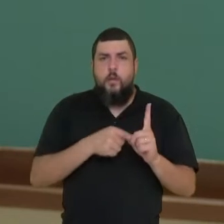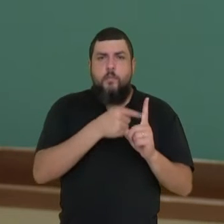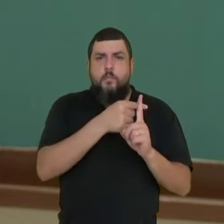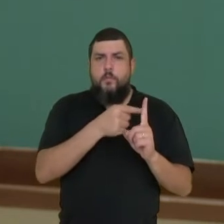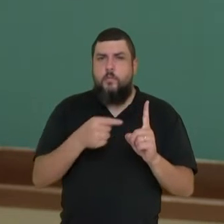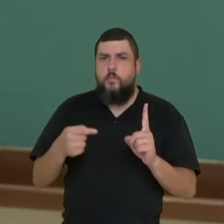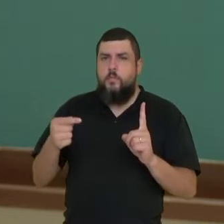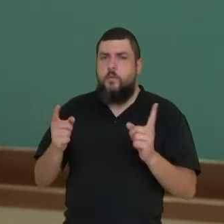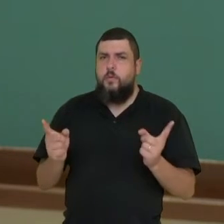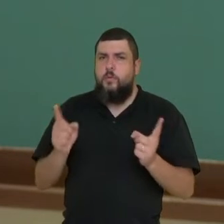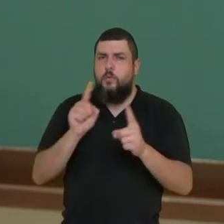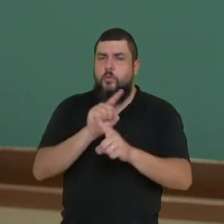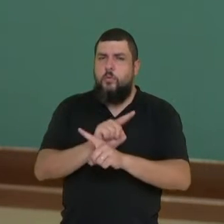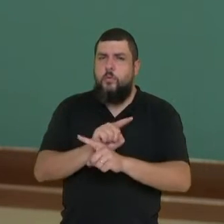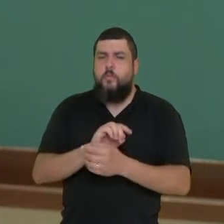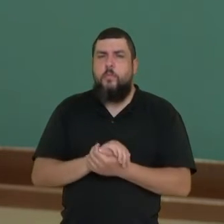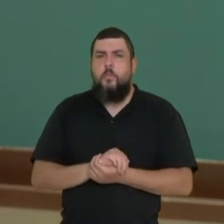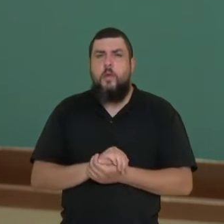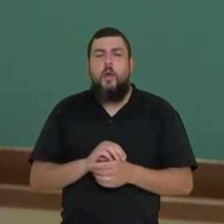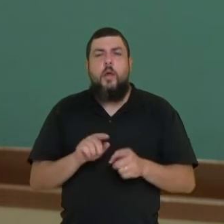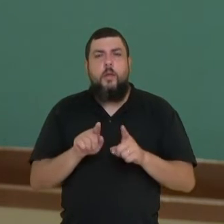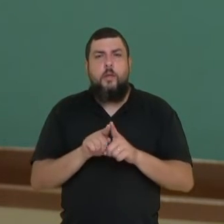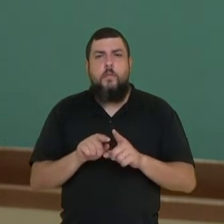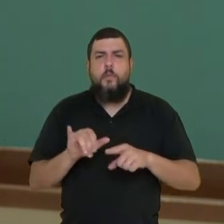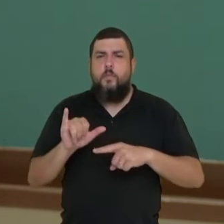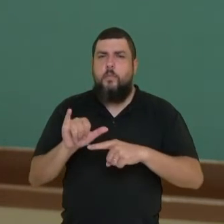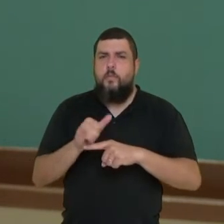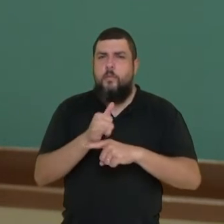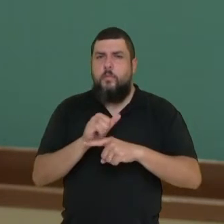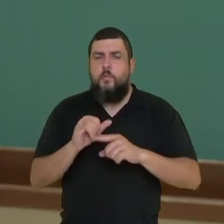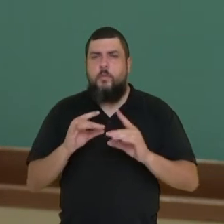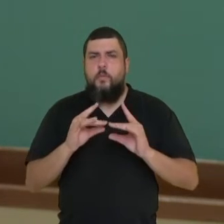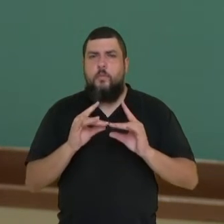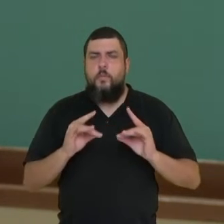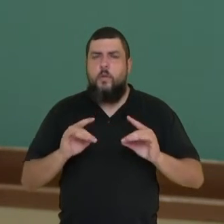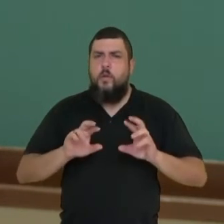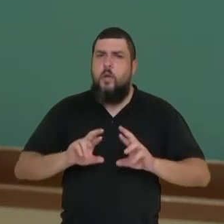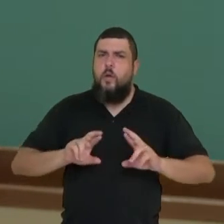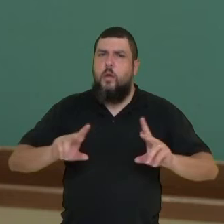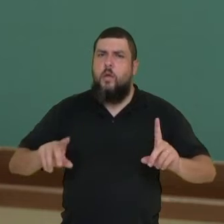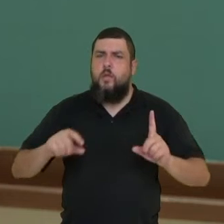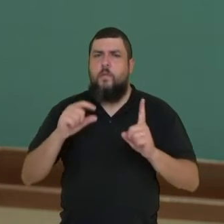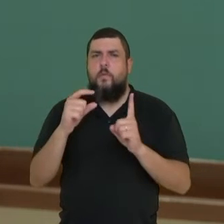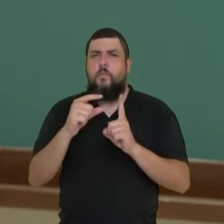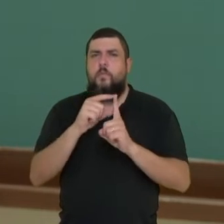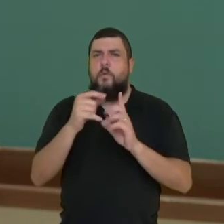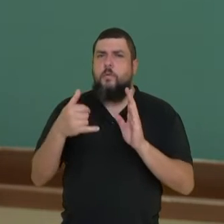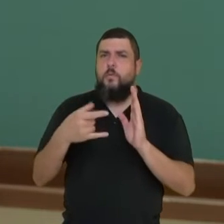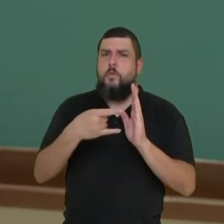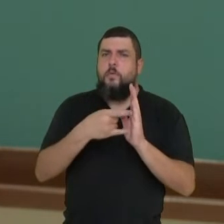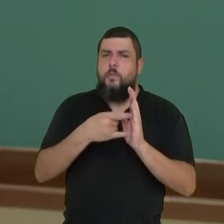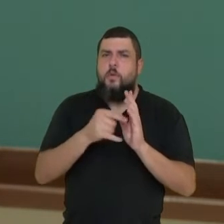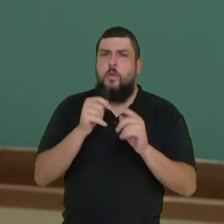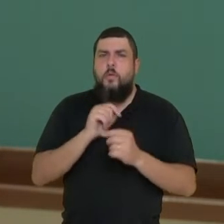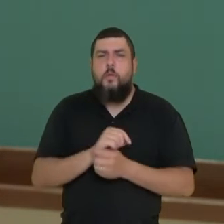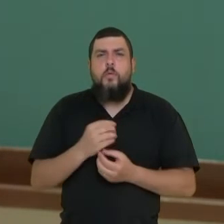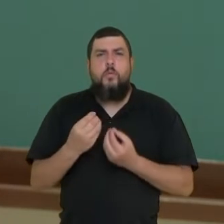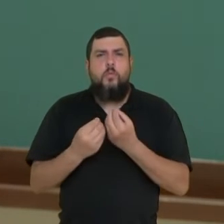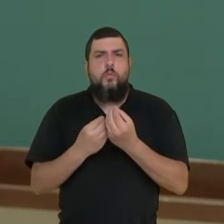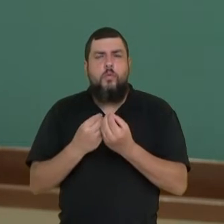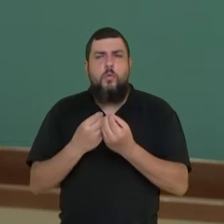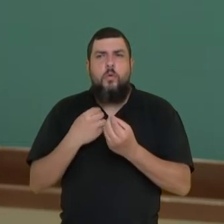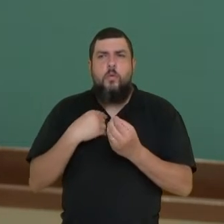Lembre também que a eletrólise é o processo contrário da pilha. Pilha é um processo espontâneo, eletrólise é um processo